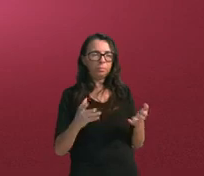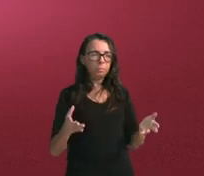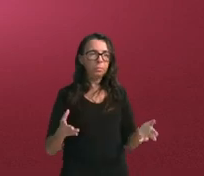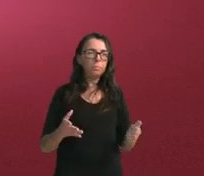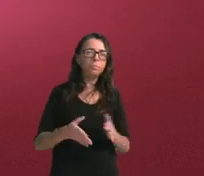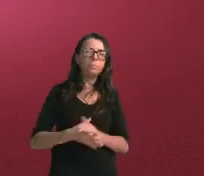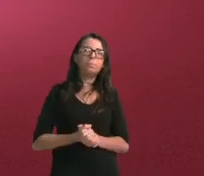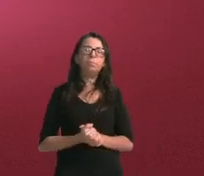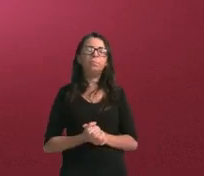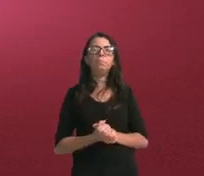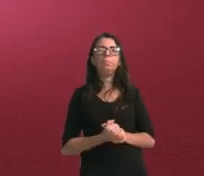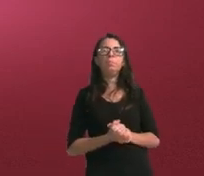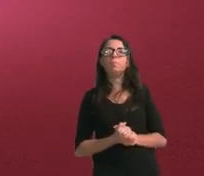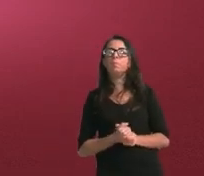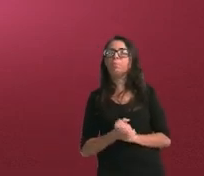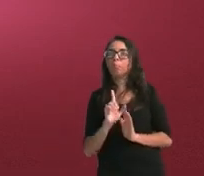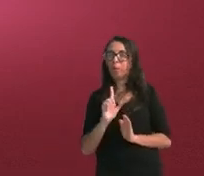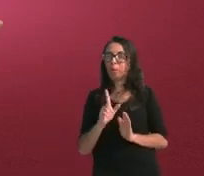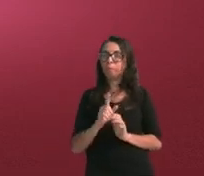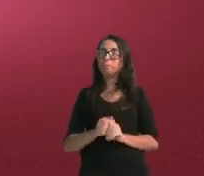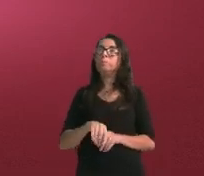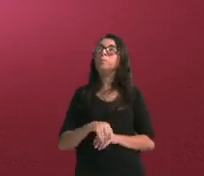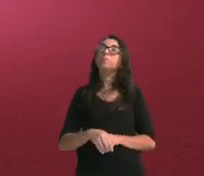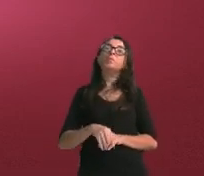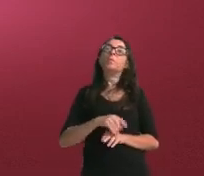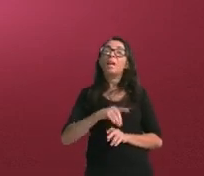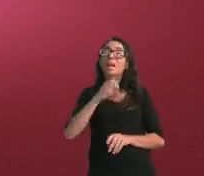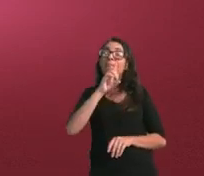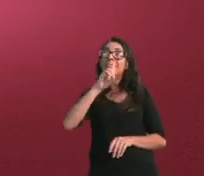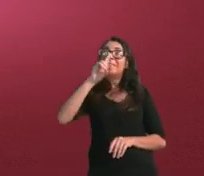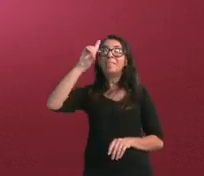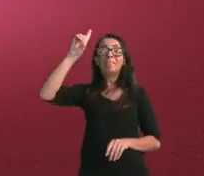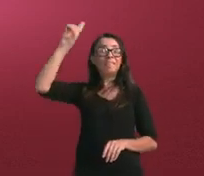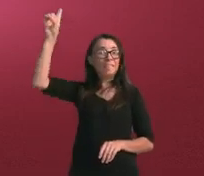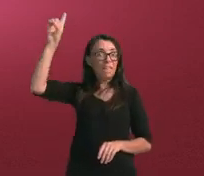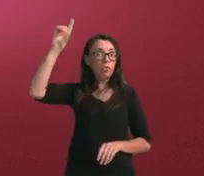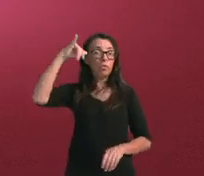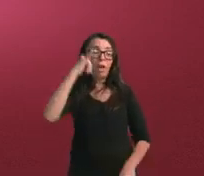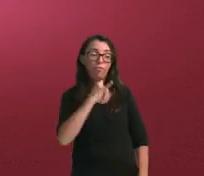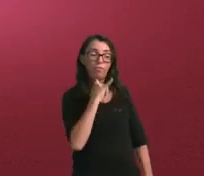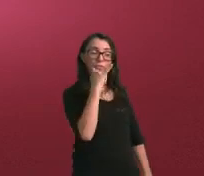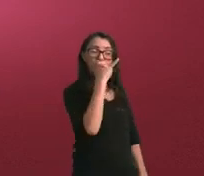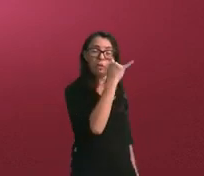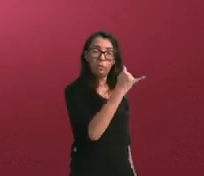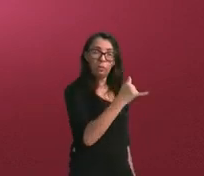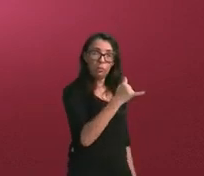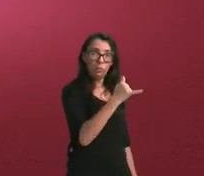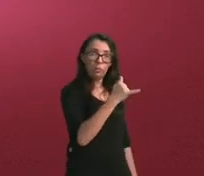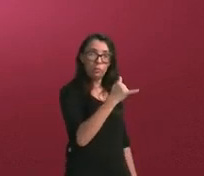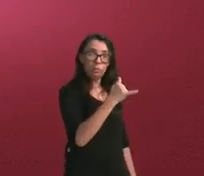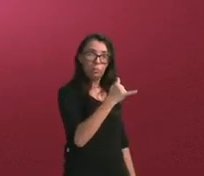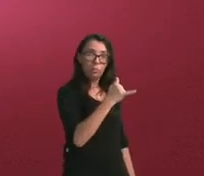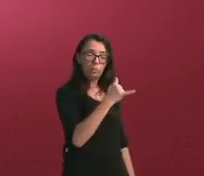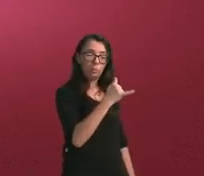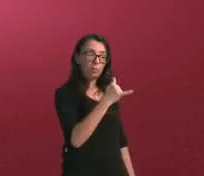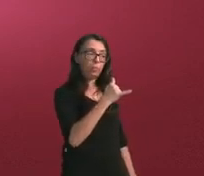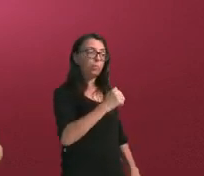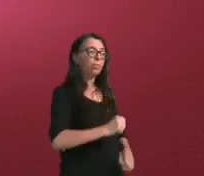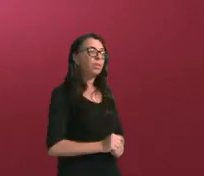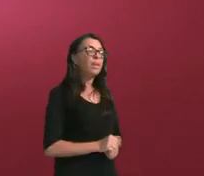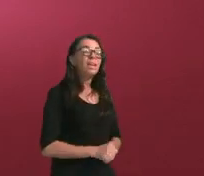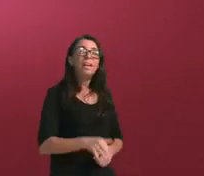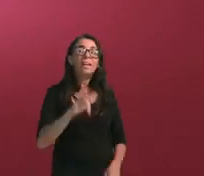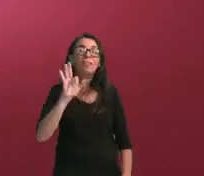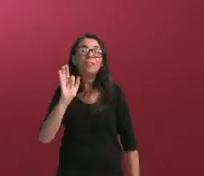Deus disse que Faraó não ouviria. Olha que interessante. Que Deus iria